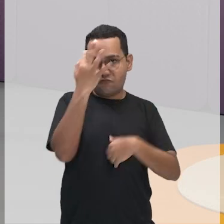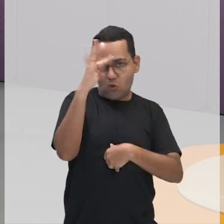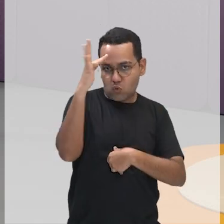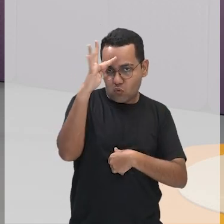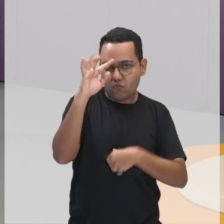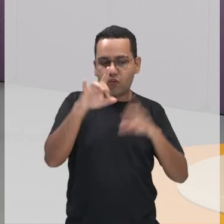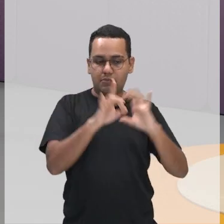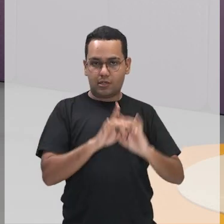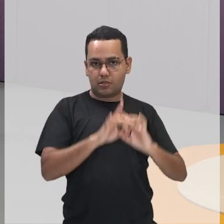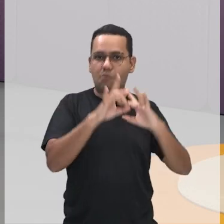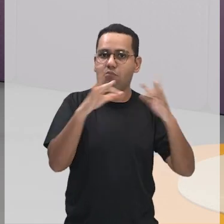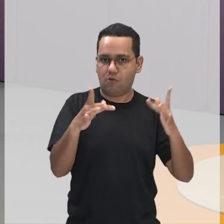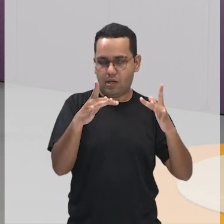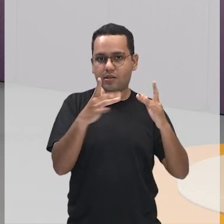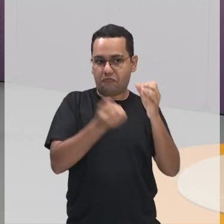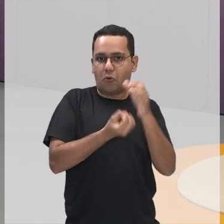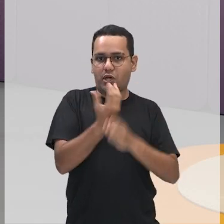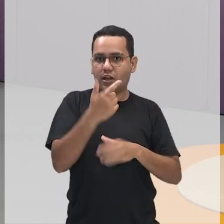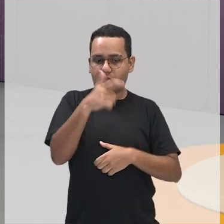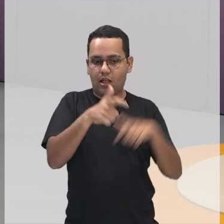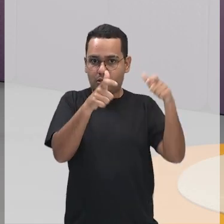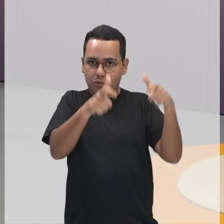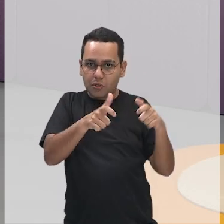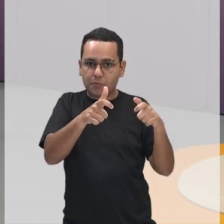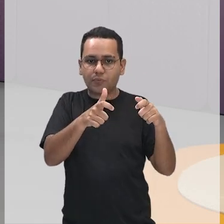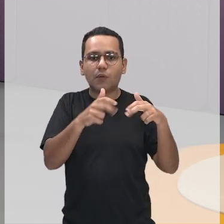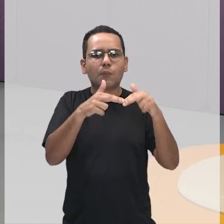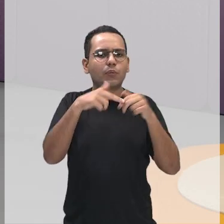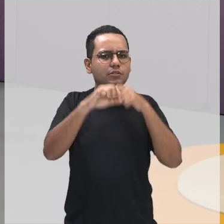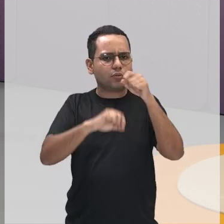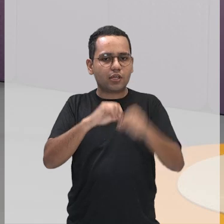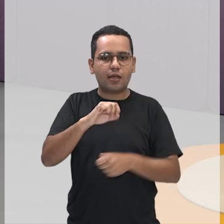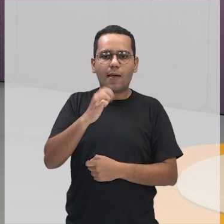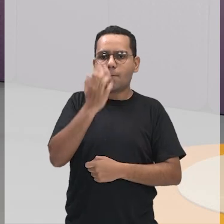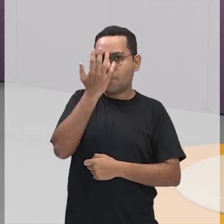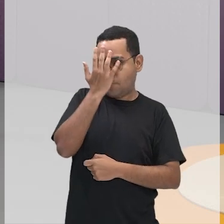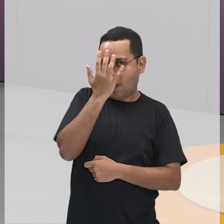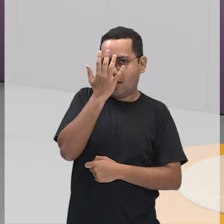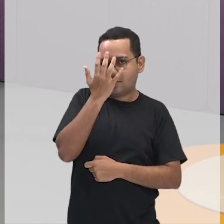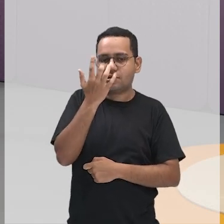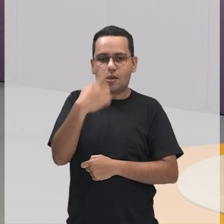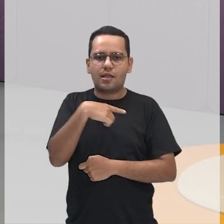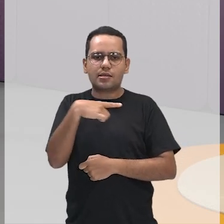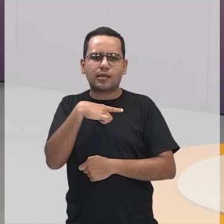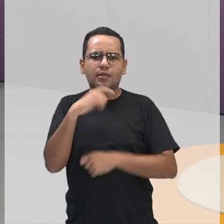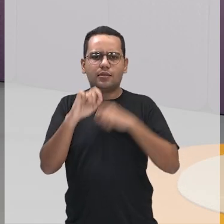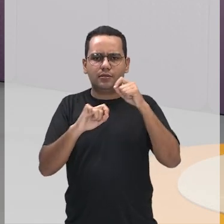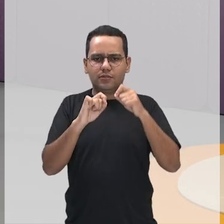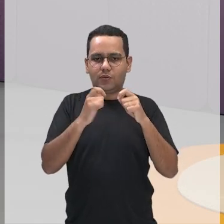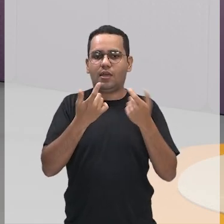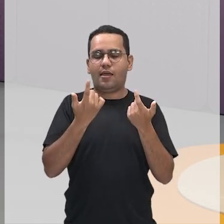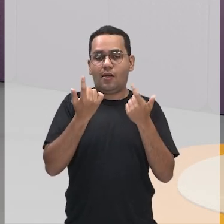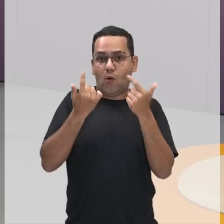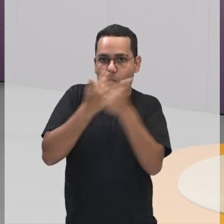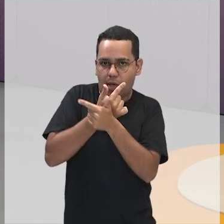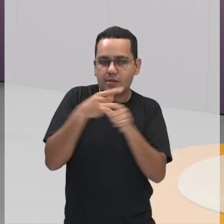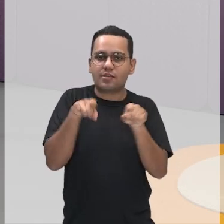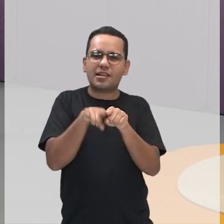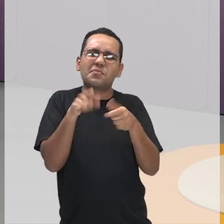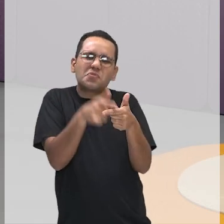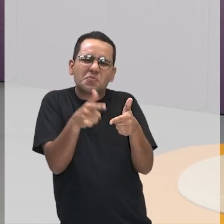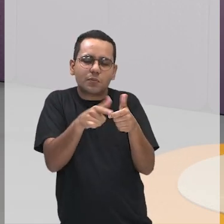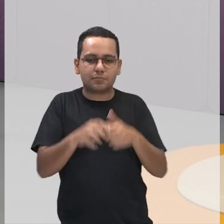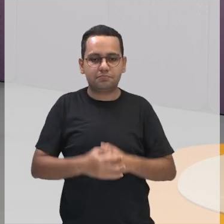né? Então, nós temos aí o que? As máscaras que indicam, inclusive, o que? A tragédia e a comédia, tá? E aqui embaixo, a outra